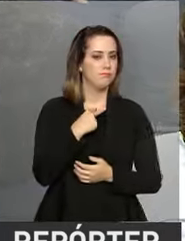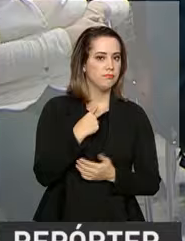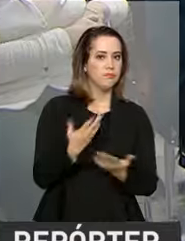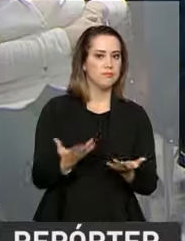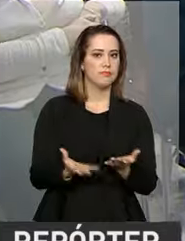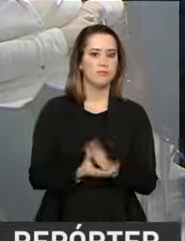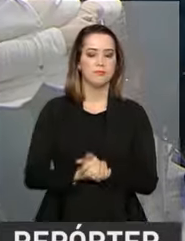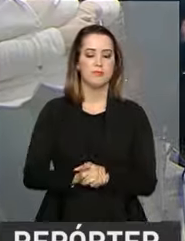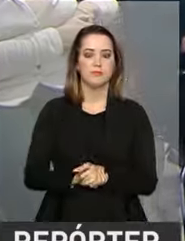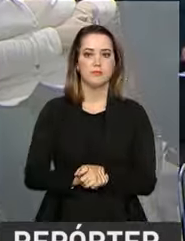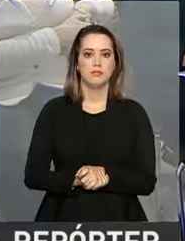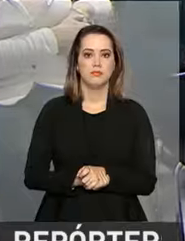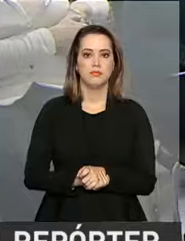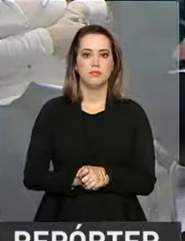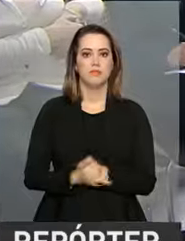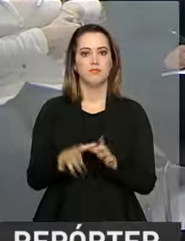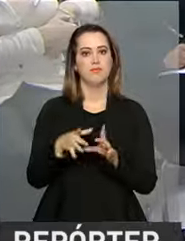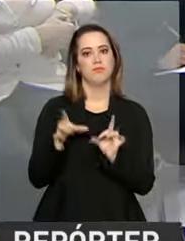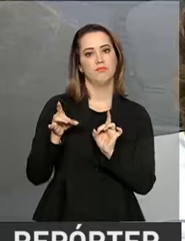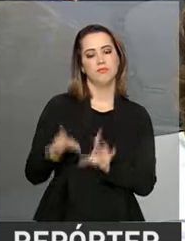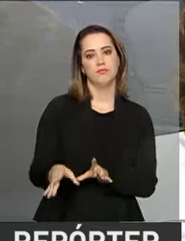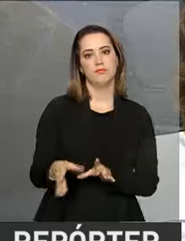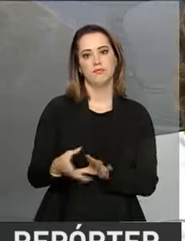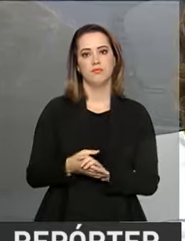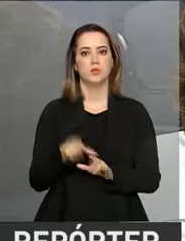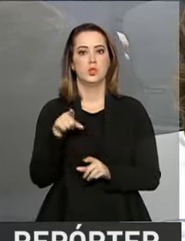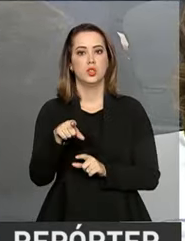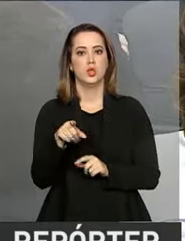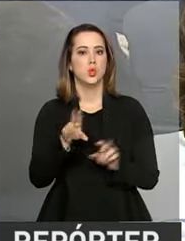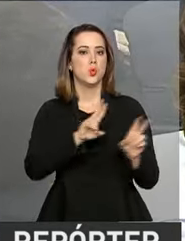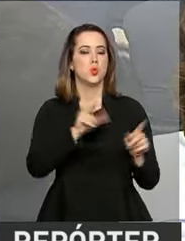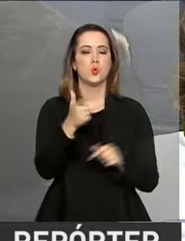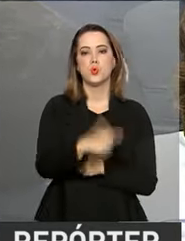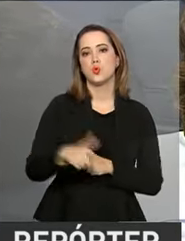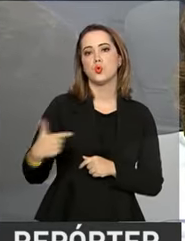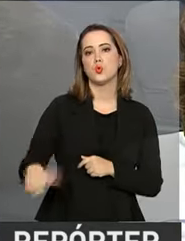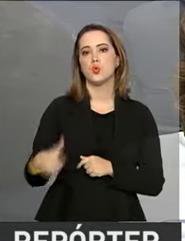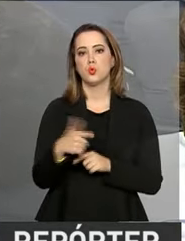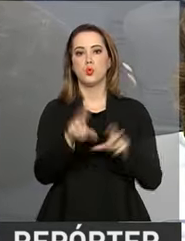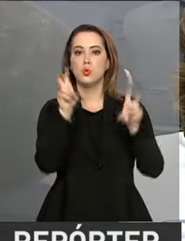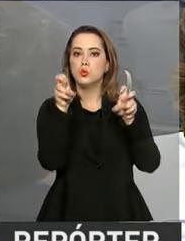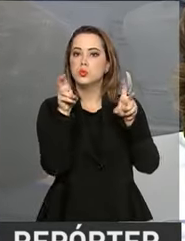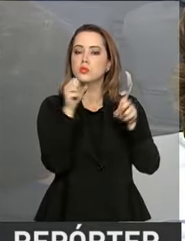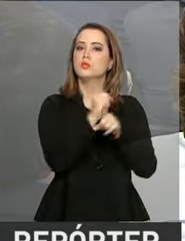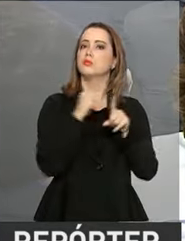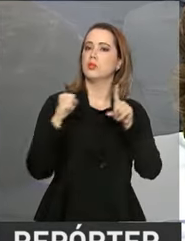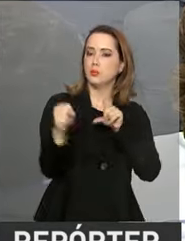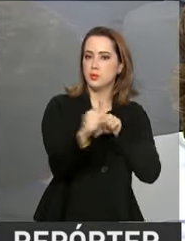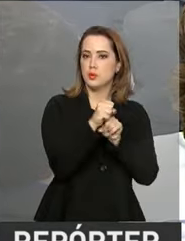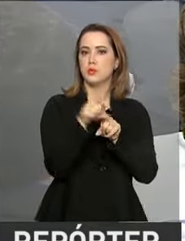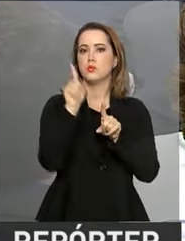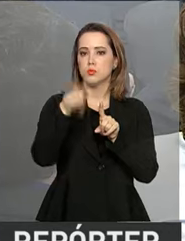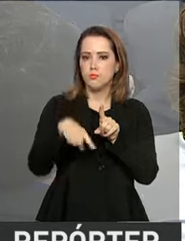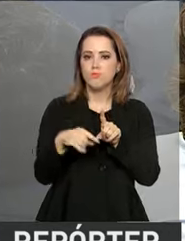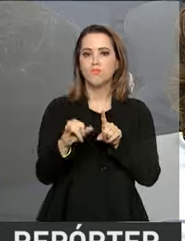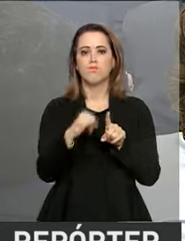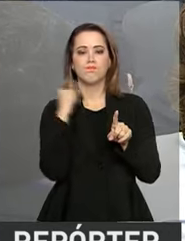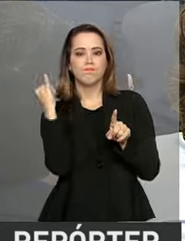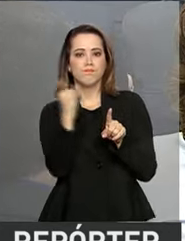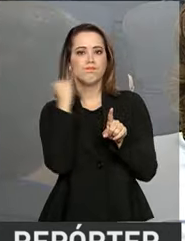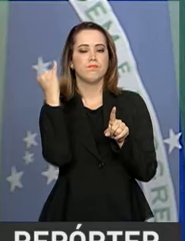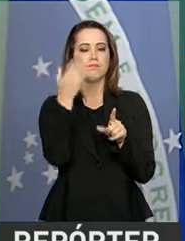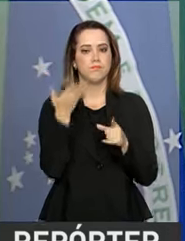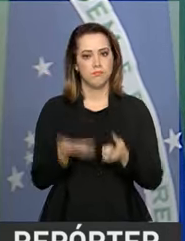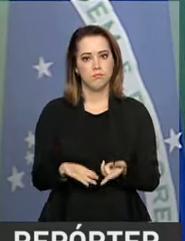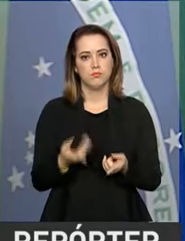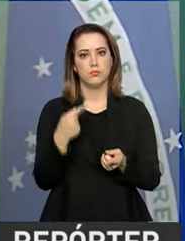não podemos descurar dos temas sociais sempre muito instantes, muito